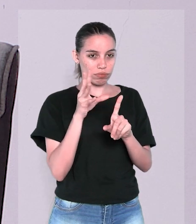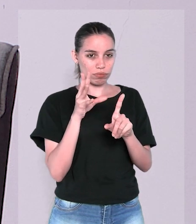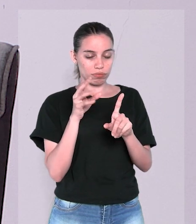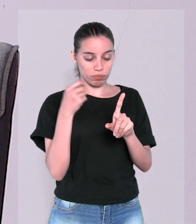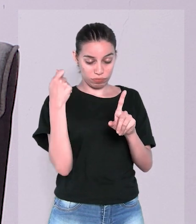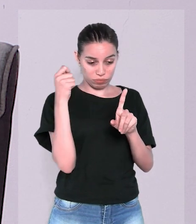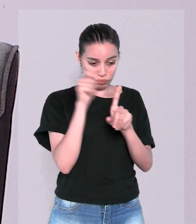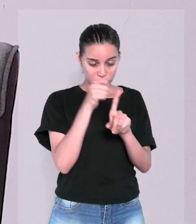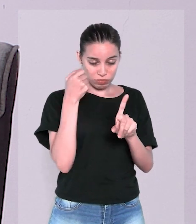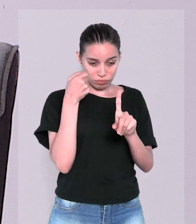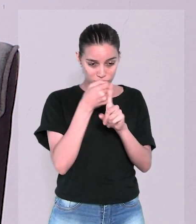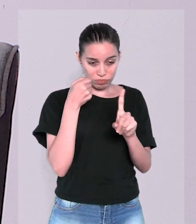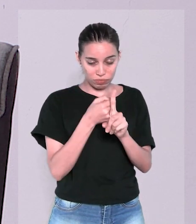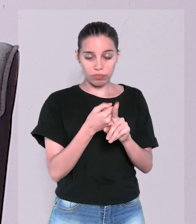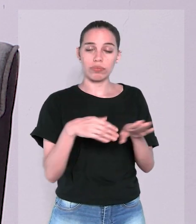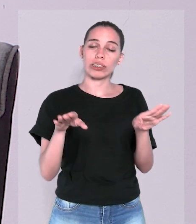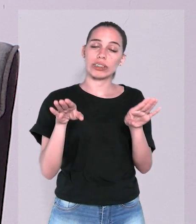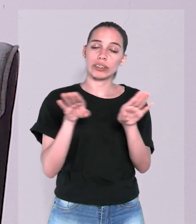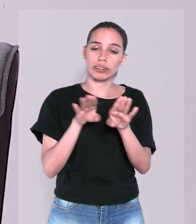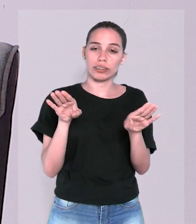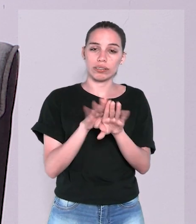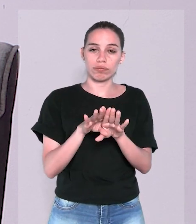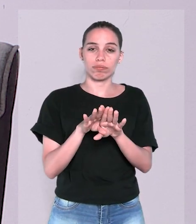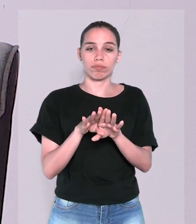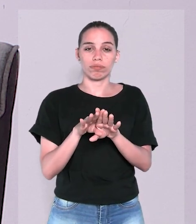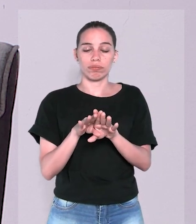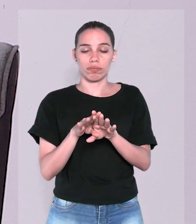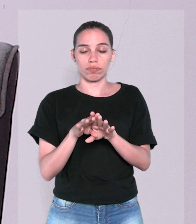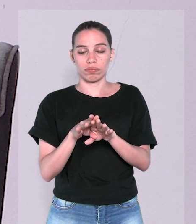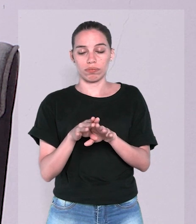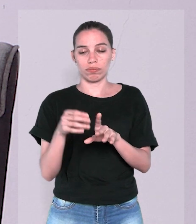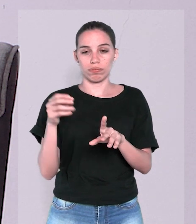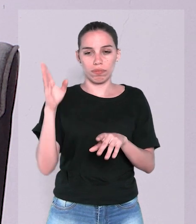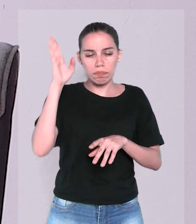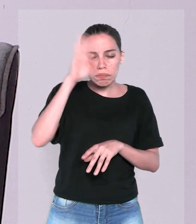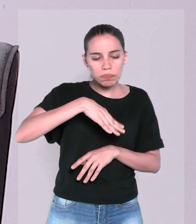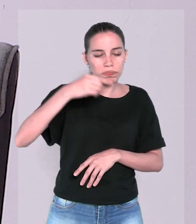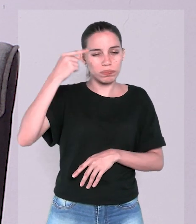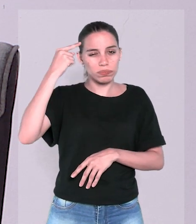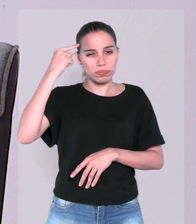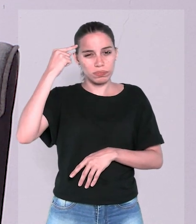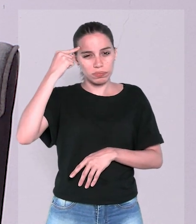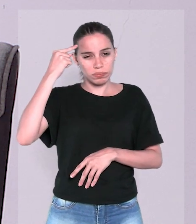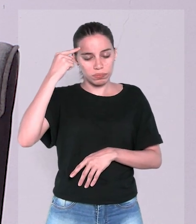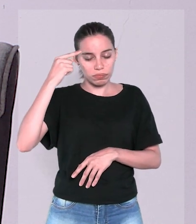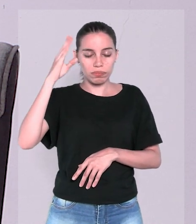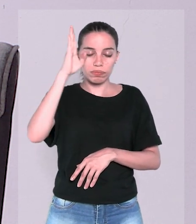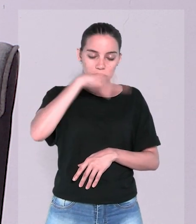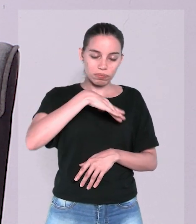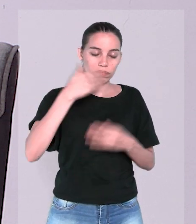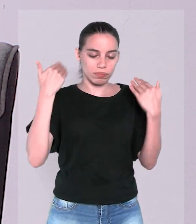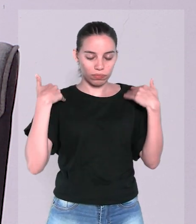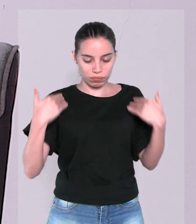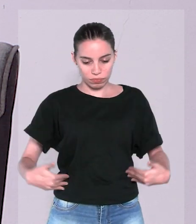simbólica, uma violência psicológica que resulta em violência física. E quando eu